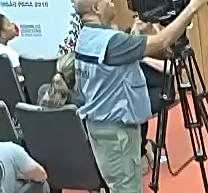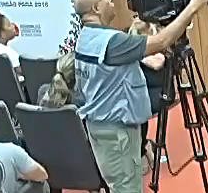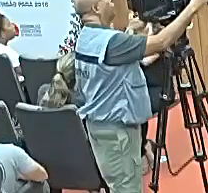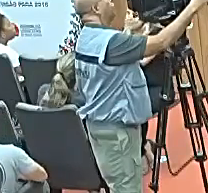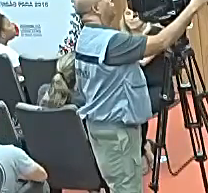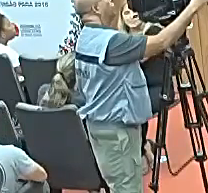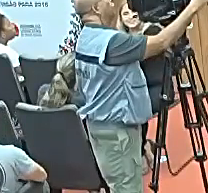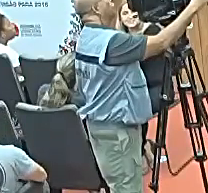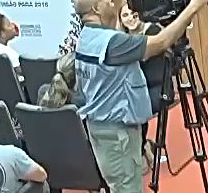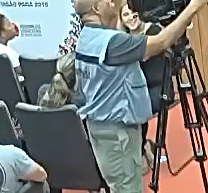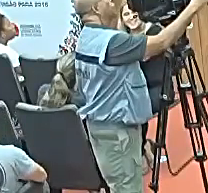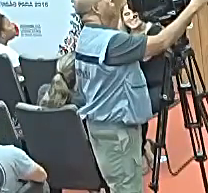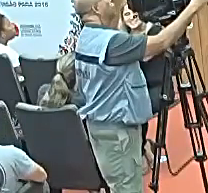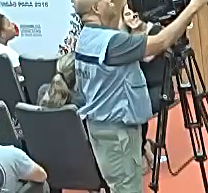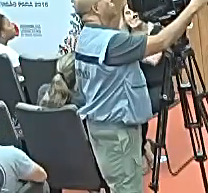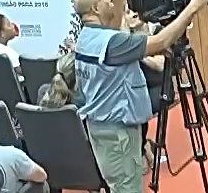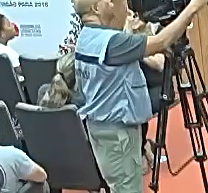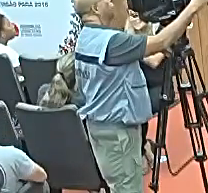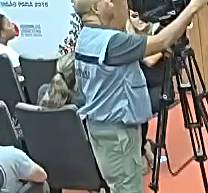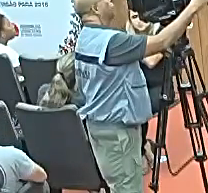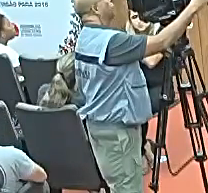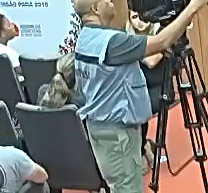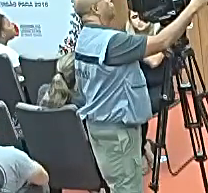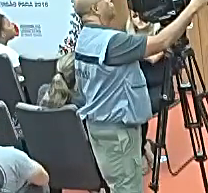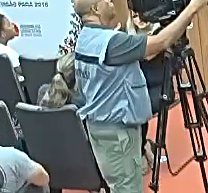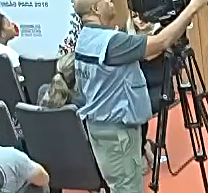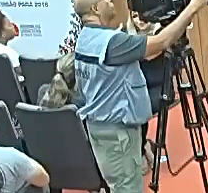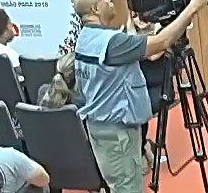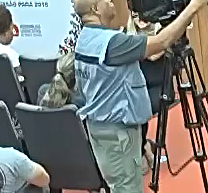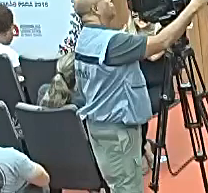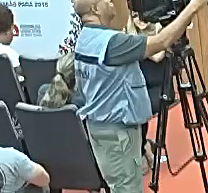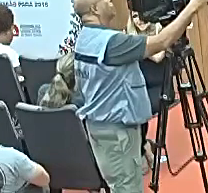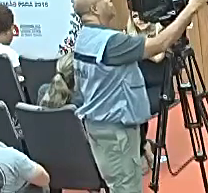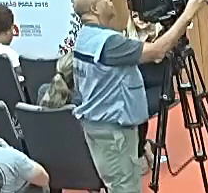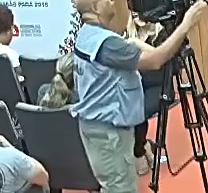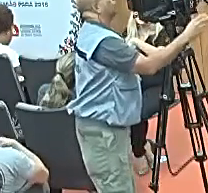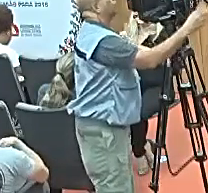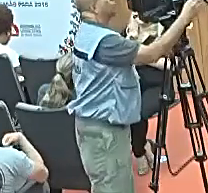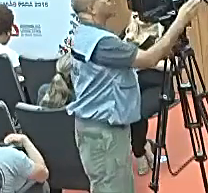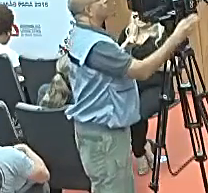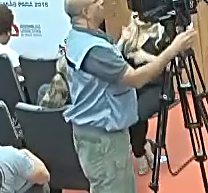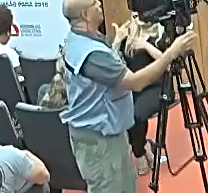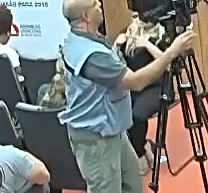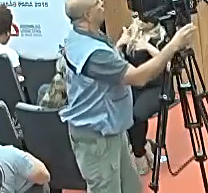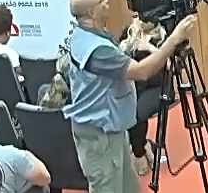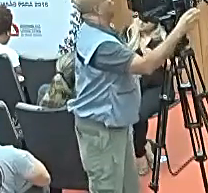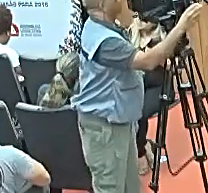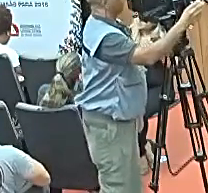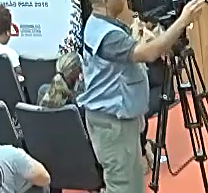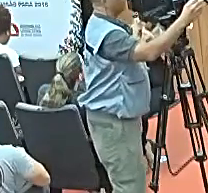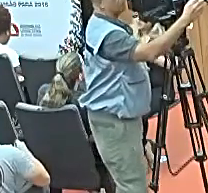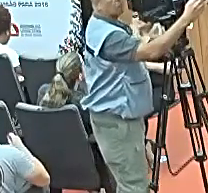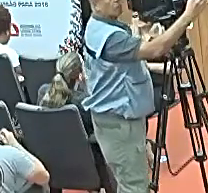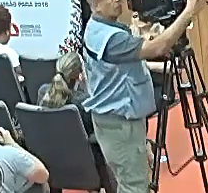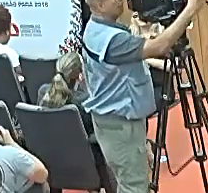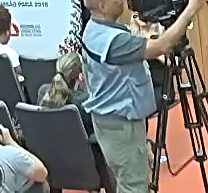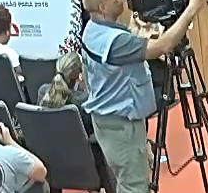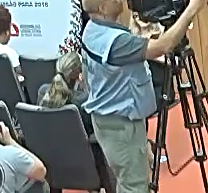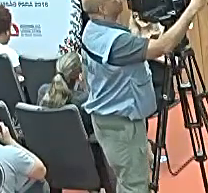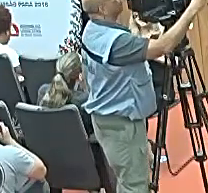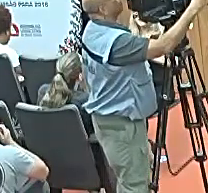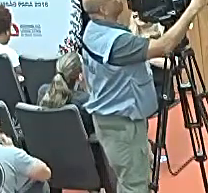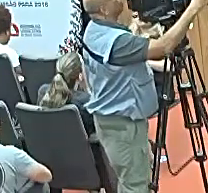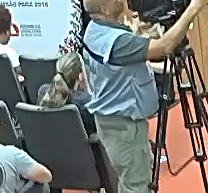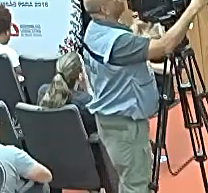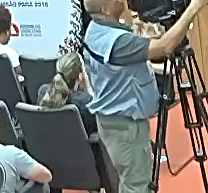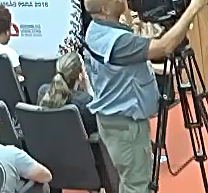analítica quarto subsecretário disse bem as limitações orçamentárias para o próximo exercício são tremendas mas isso não colocará em